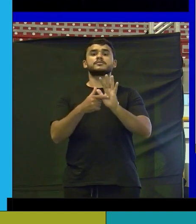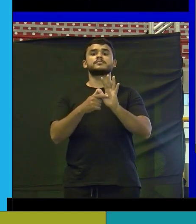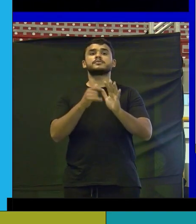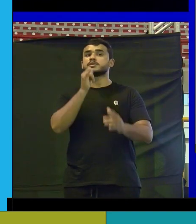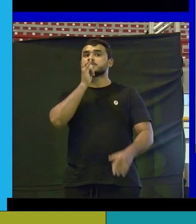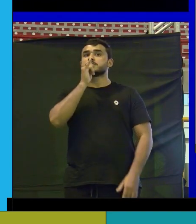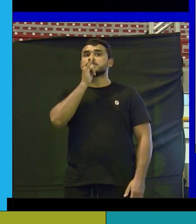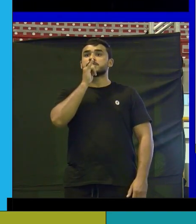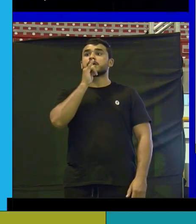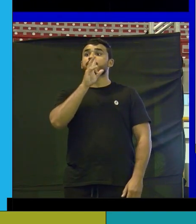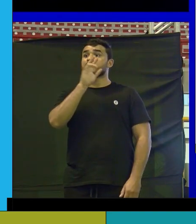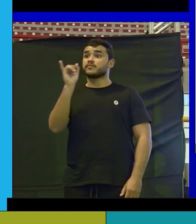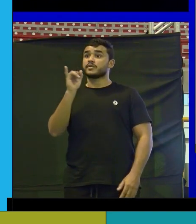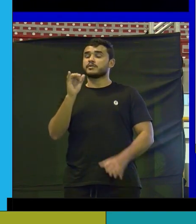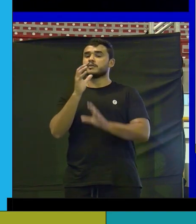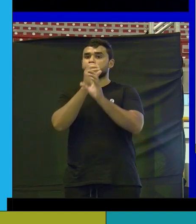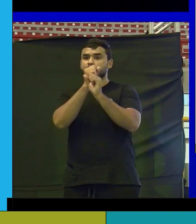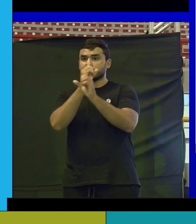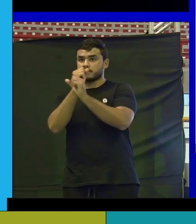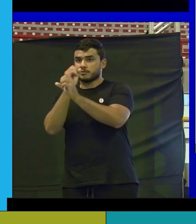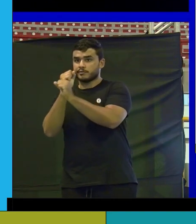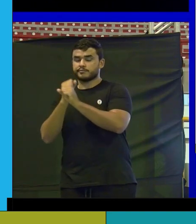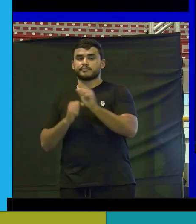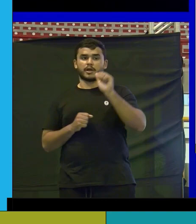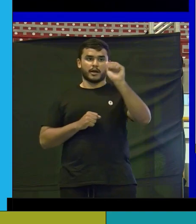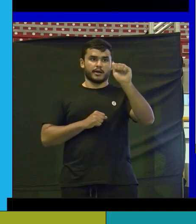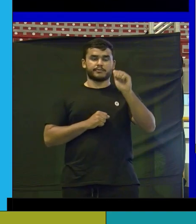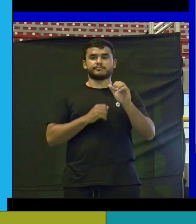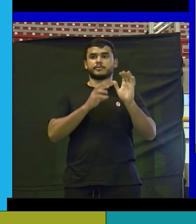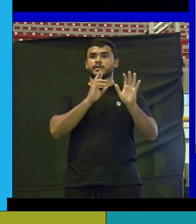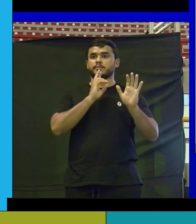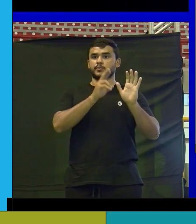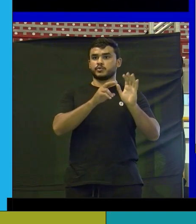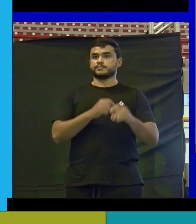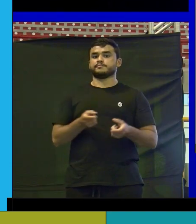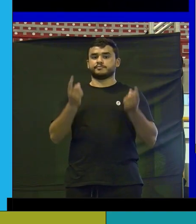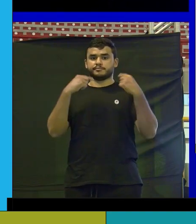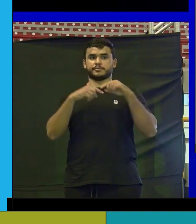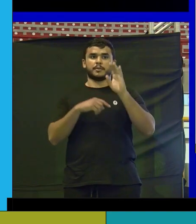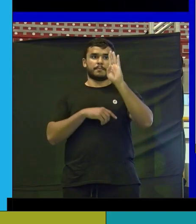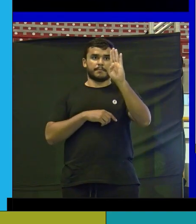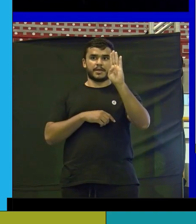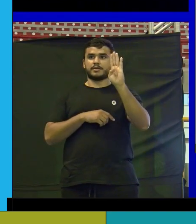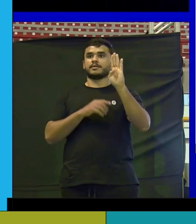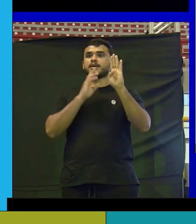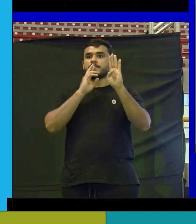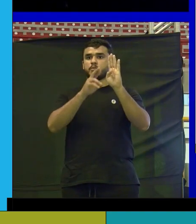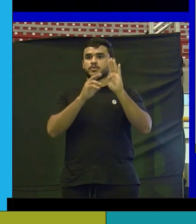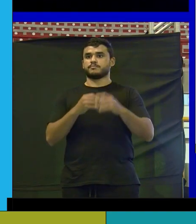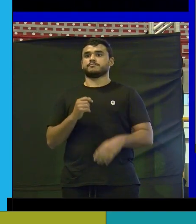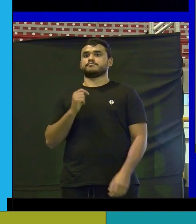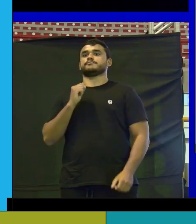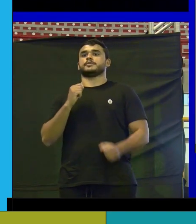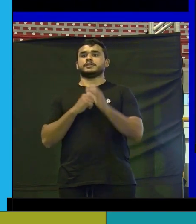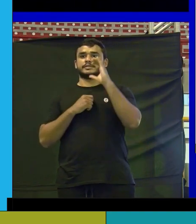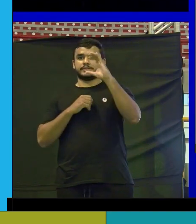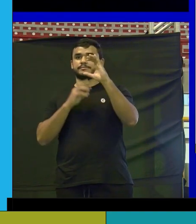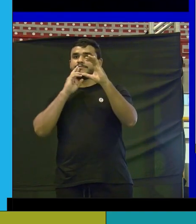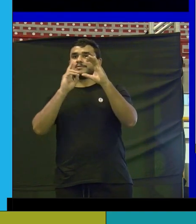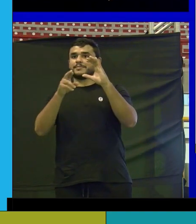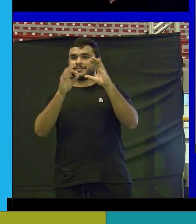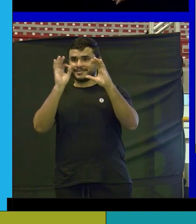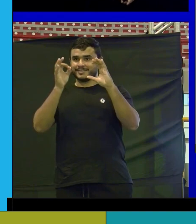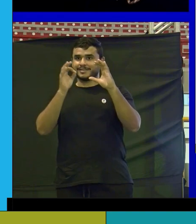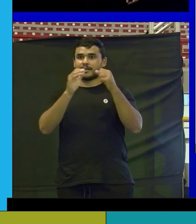encontrar o valor de A, para encontrar o valor de B, com isso modelar a função e depois tirar a letra x e